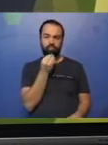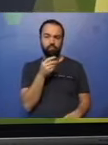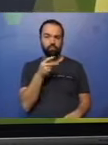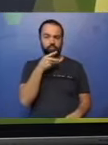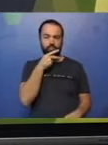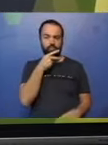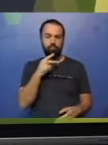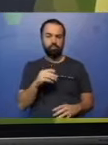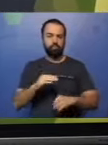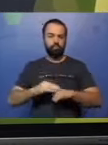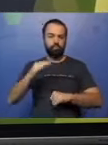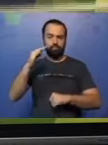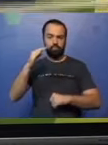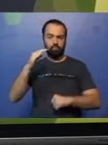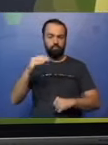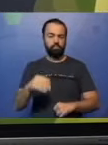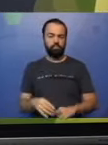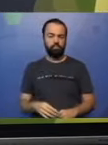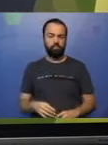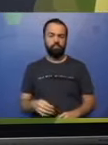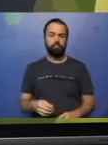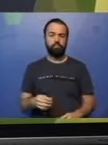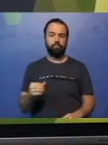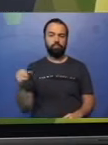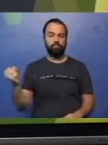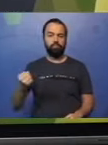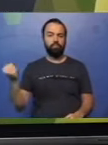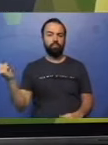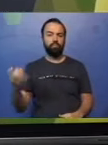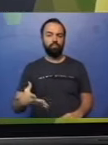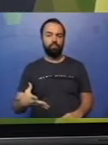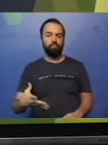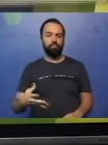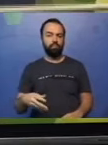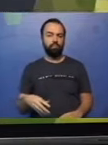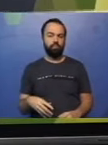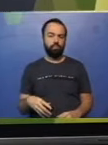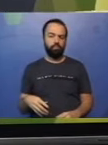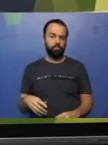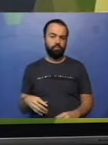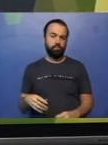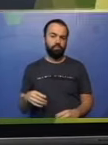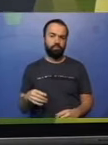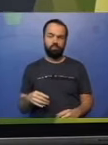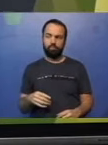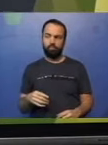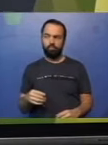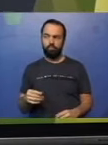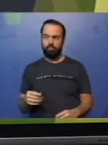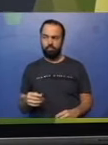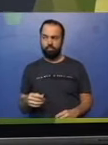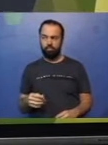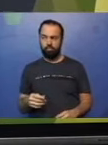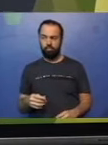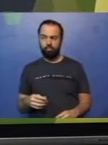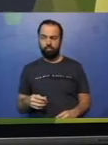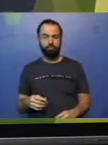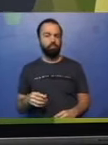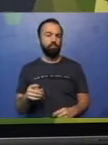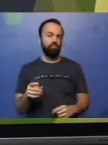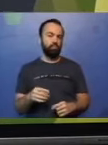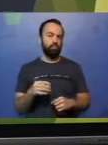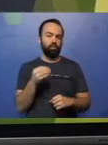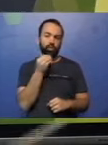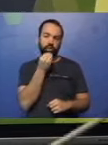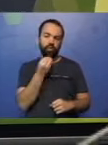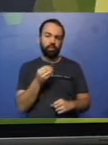Num dado de 6 faces, há mais chance de sair par do que sair o número 1.